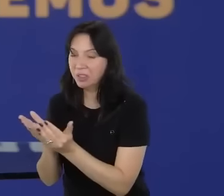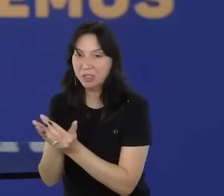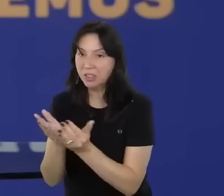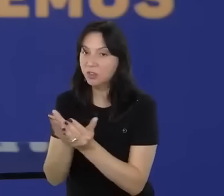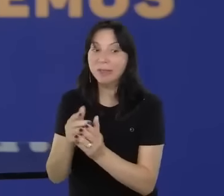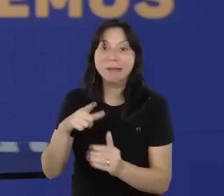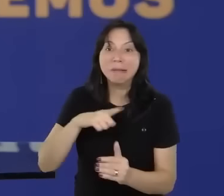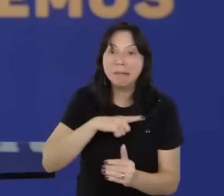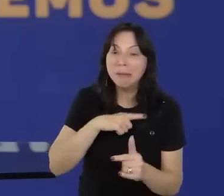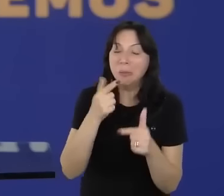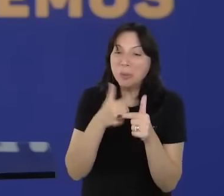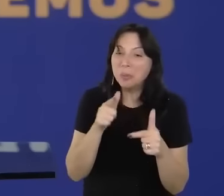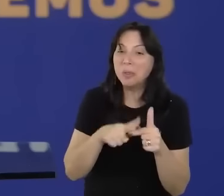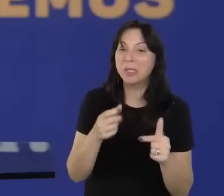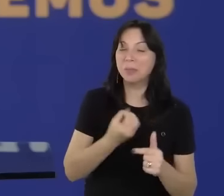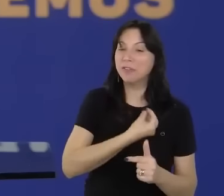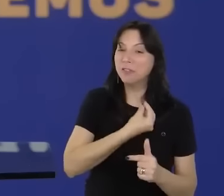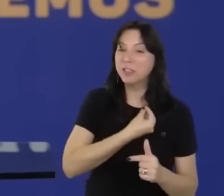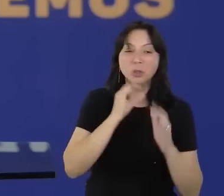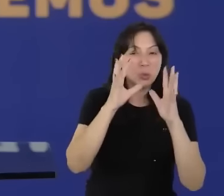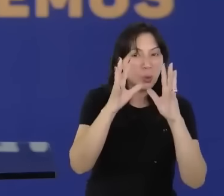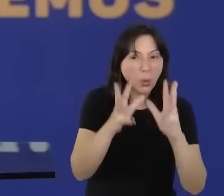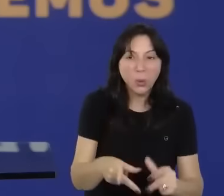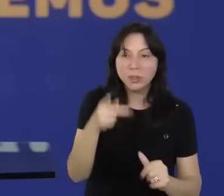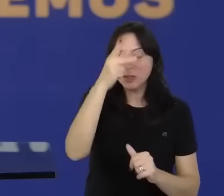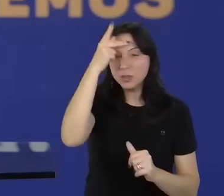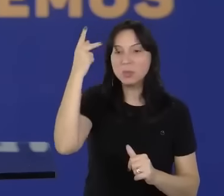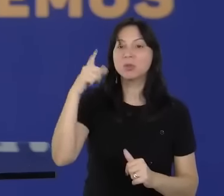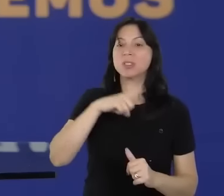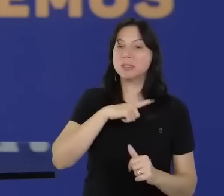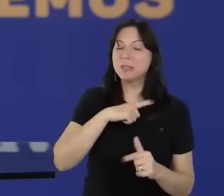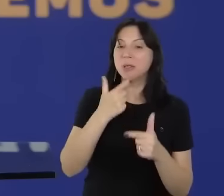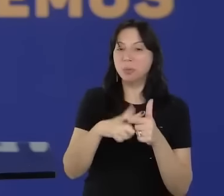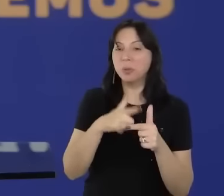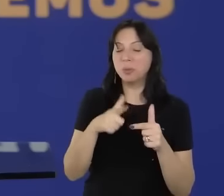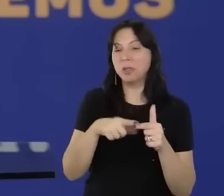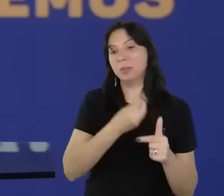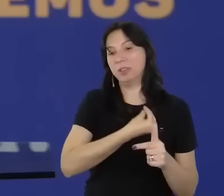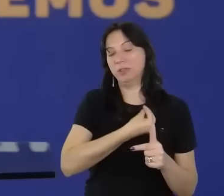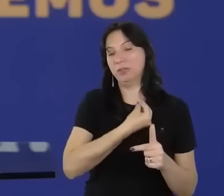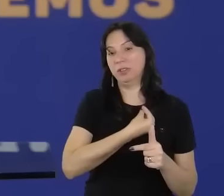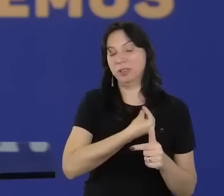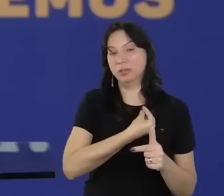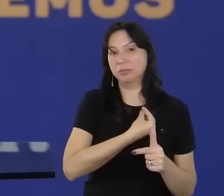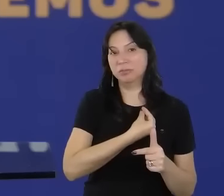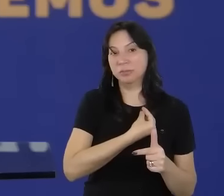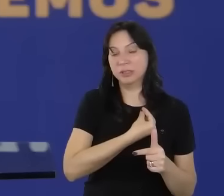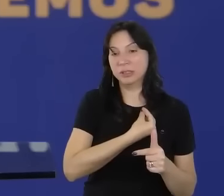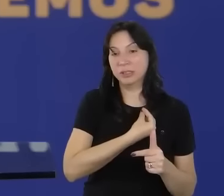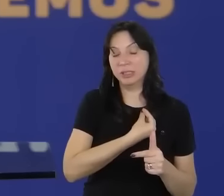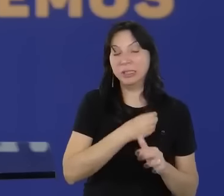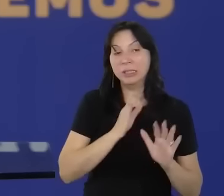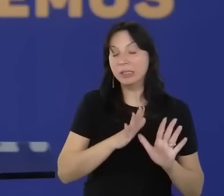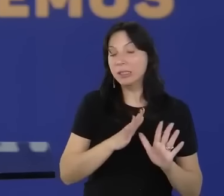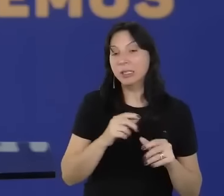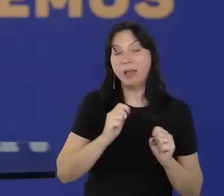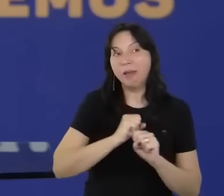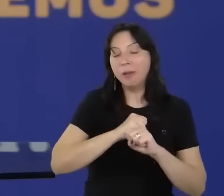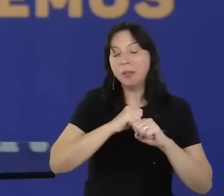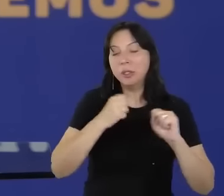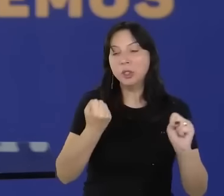tempestade mas mais do que isso essas crises essas tempestades cheg tamb de forma imprevisível